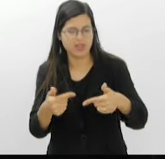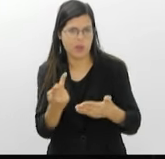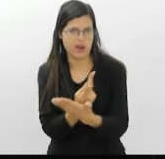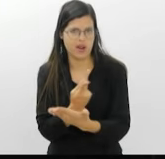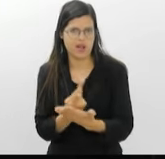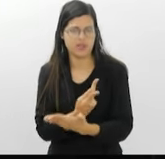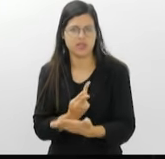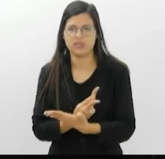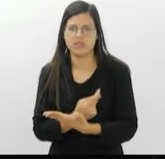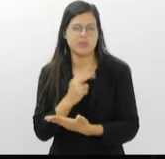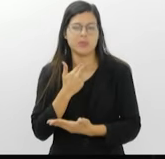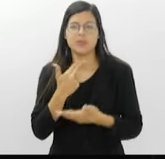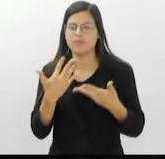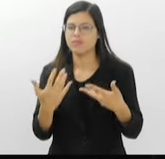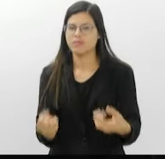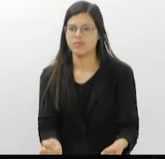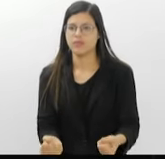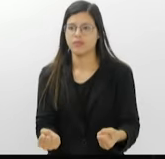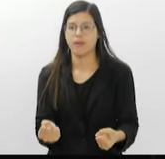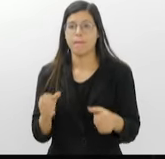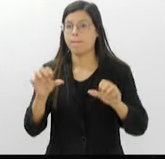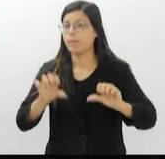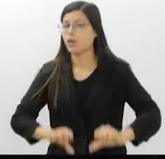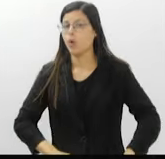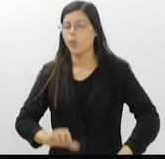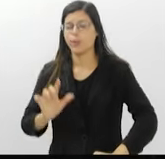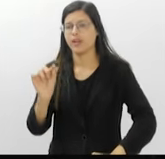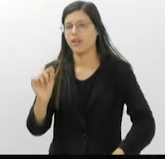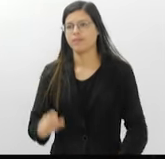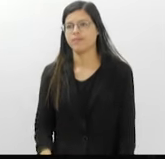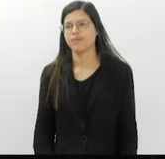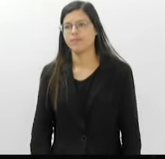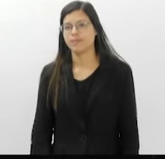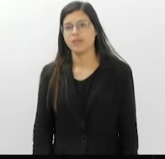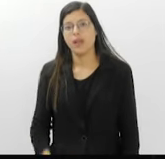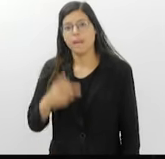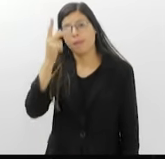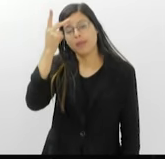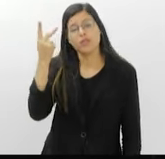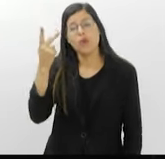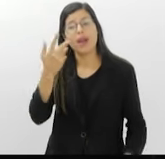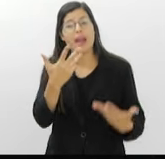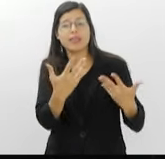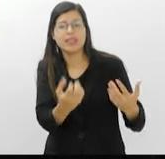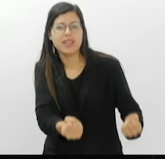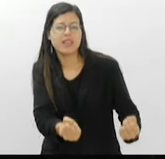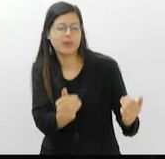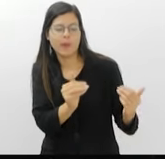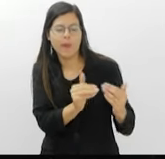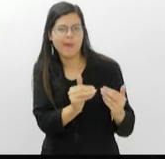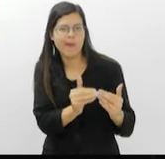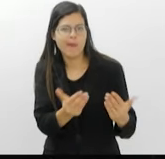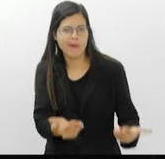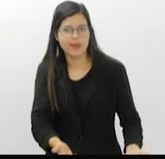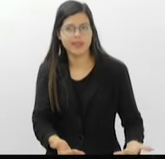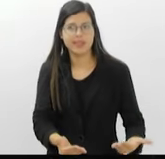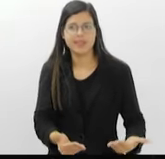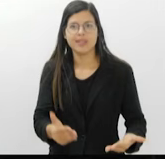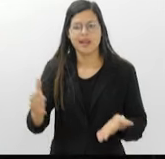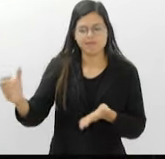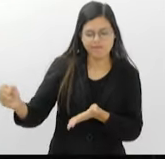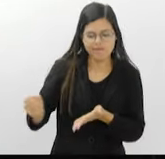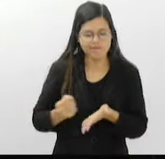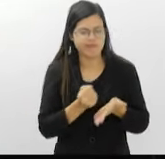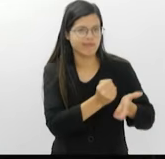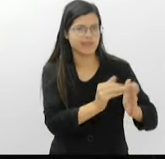normal. E agora, pior ainda, é os apoiadores desse tipo de pessoas, que leva para dentro da igreja, leva